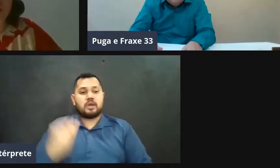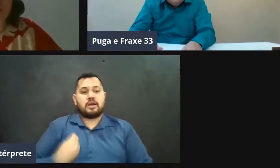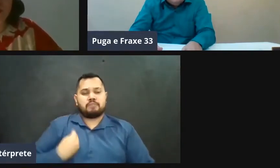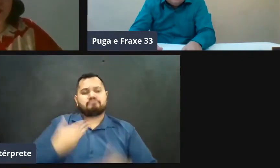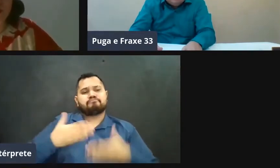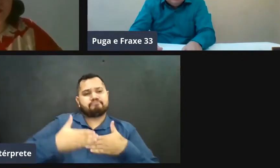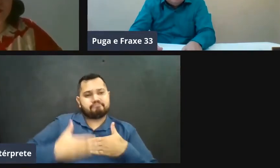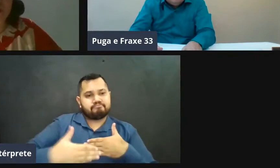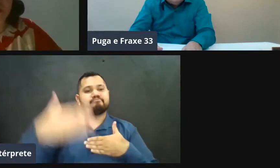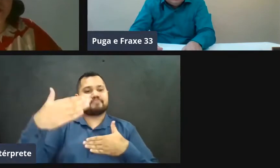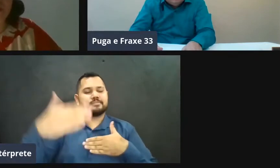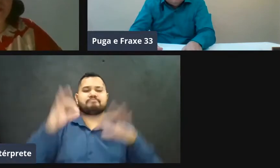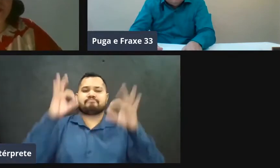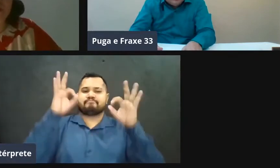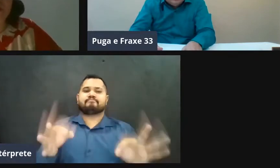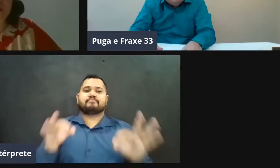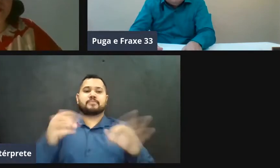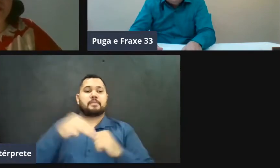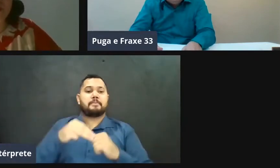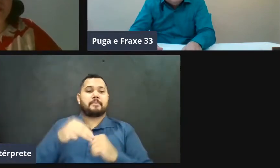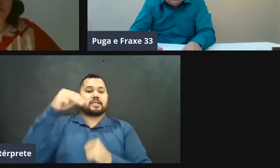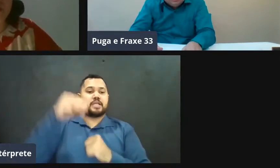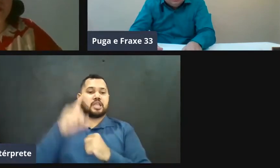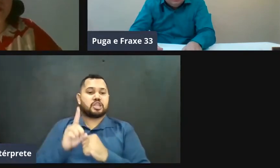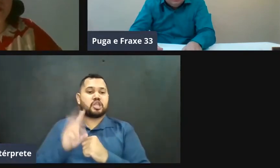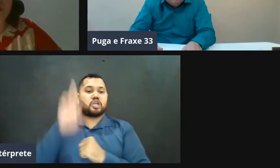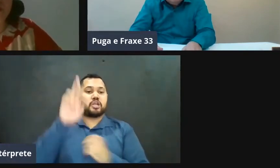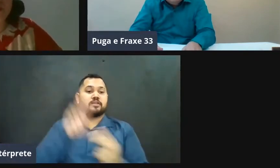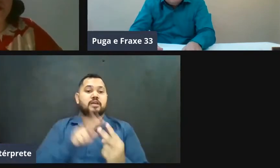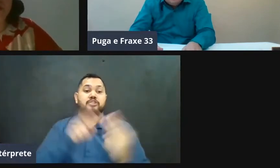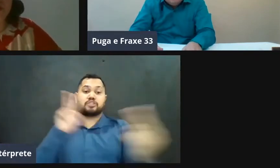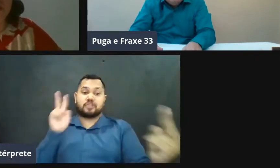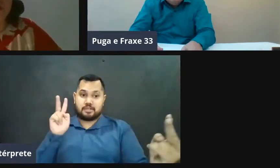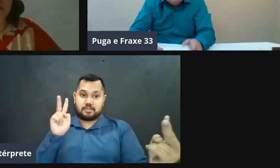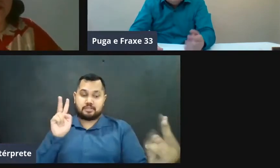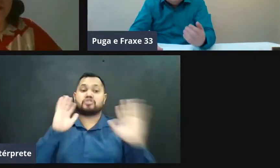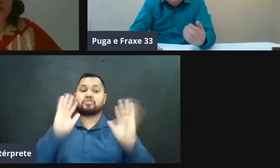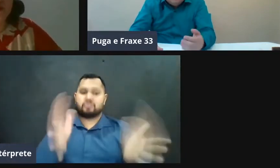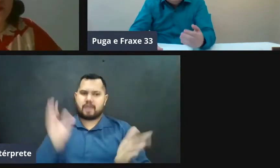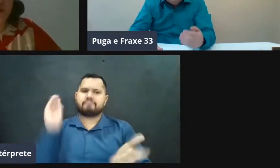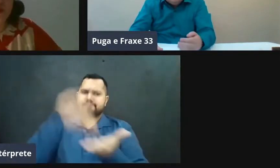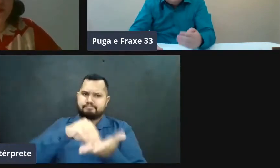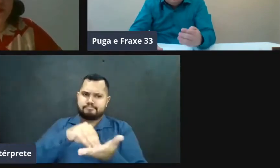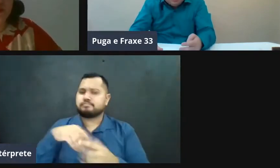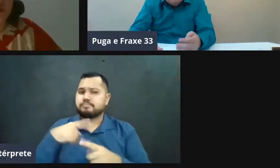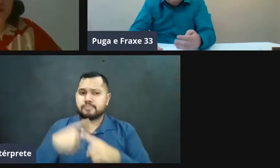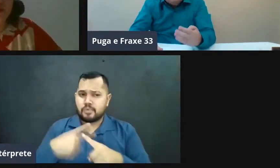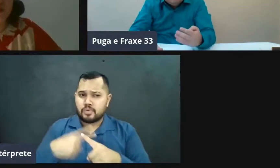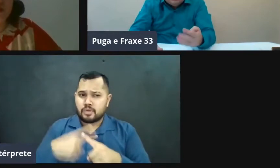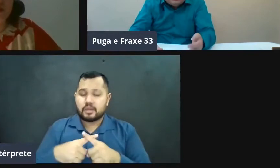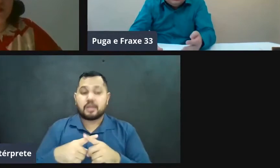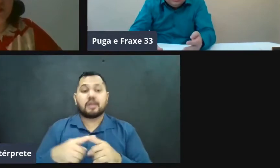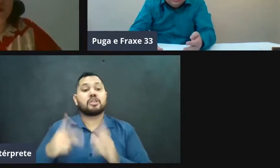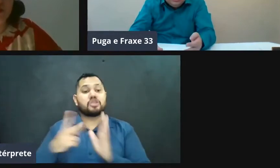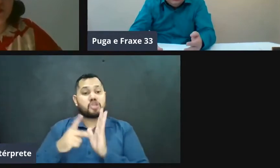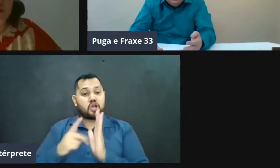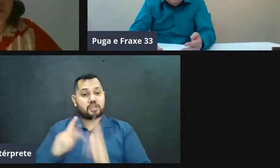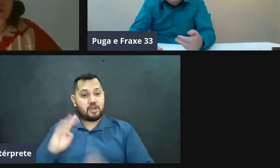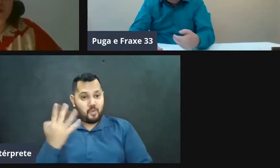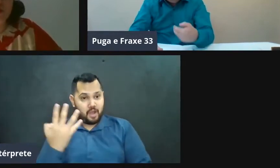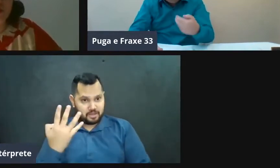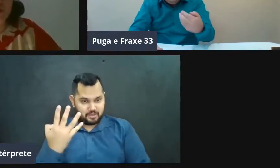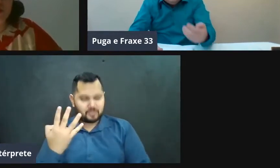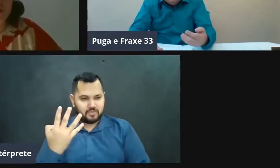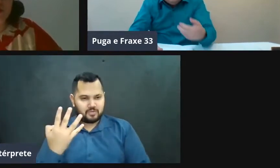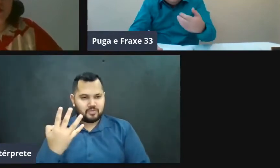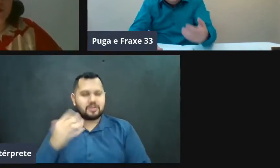colocarmos exatamente o mestrado e doutorado à distância. Por quê? Porque somente a nota 4 no IGC é